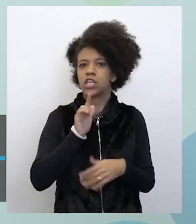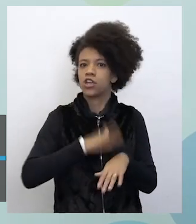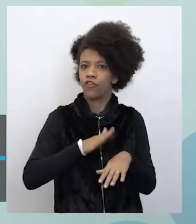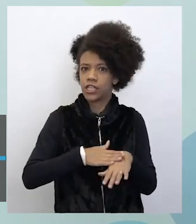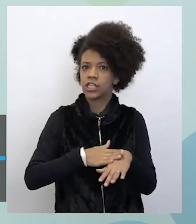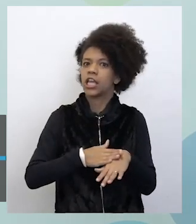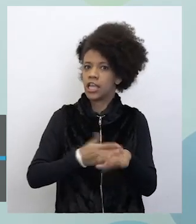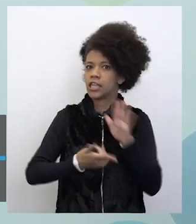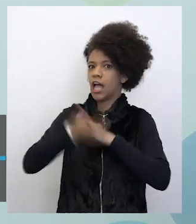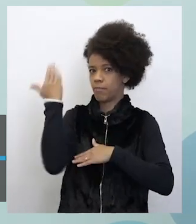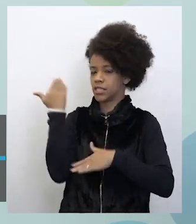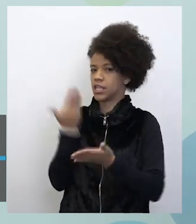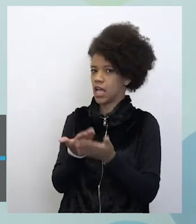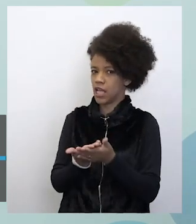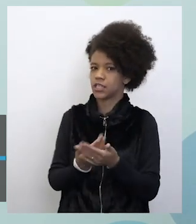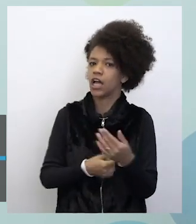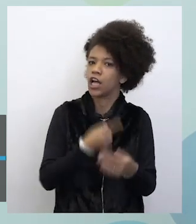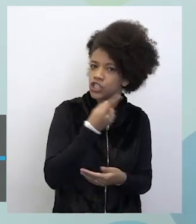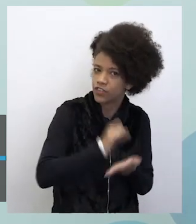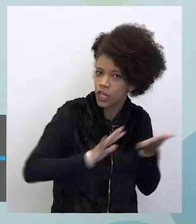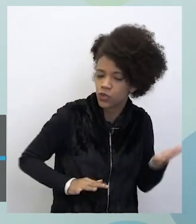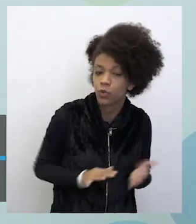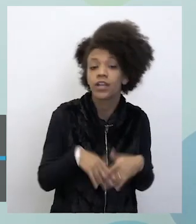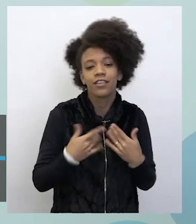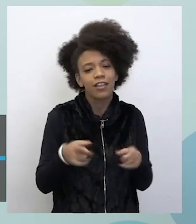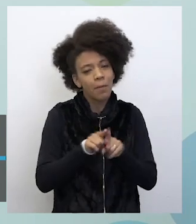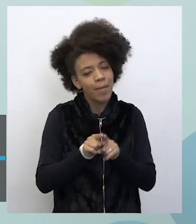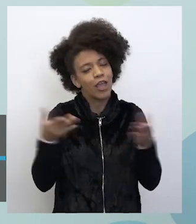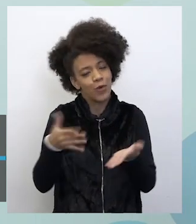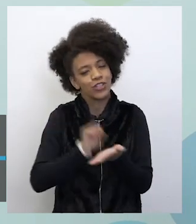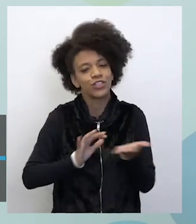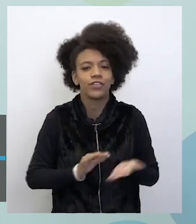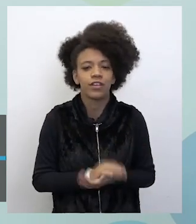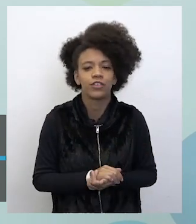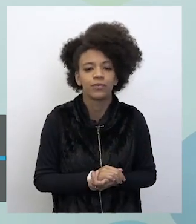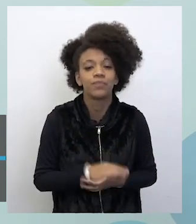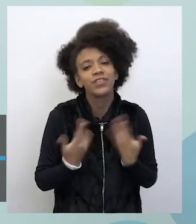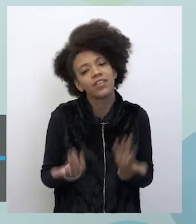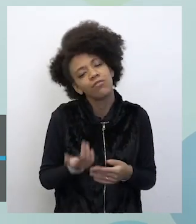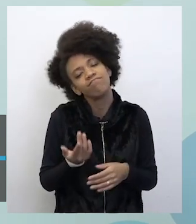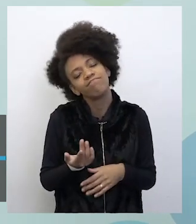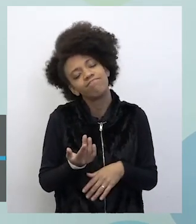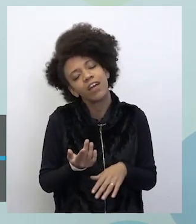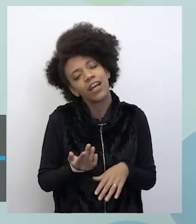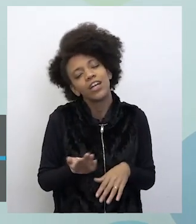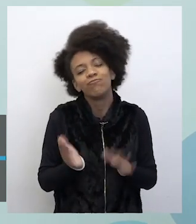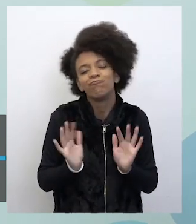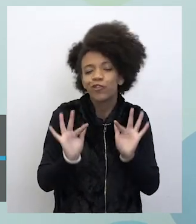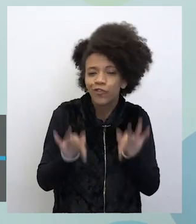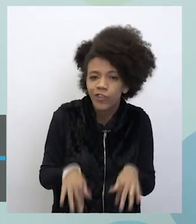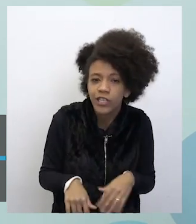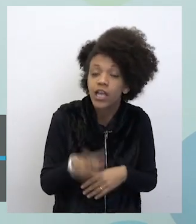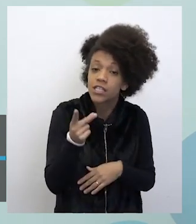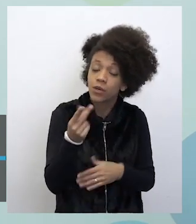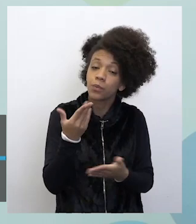hein, gente? E também essa rubrica que vocês fizeram na atividade de hoje. Então, está chegando ao fim essa nossa segunda